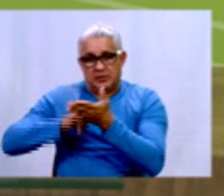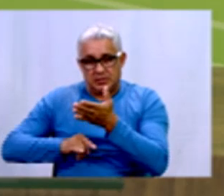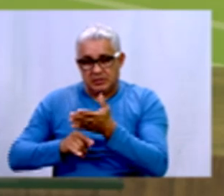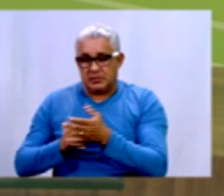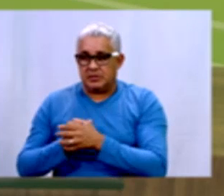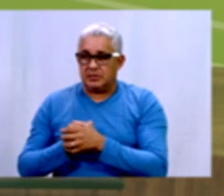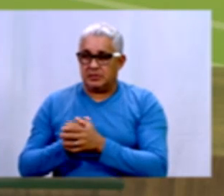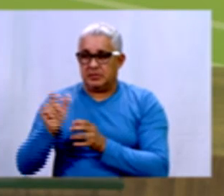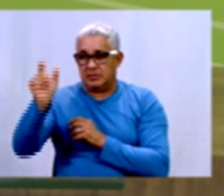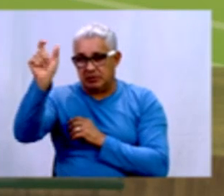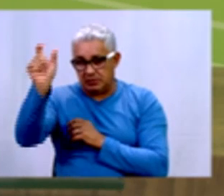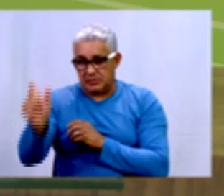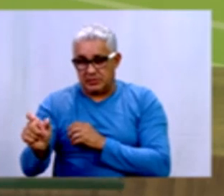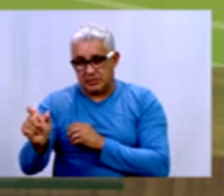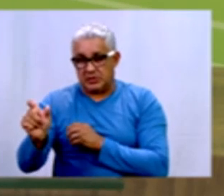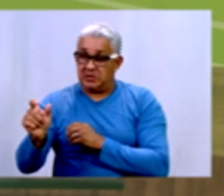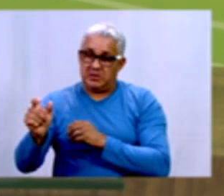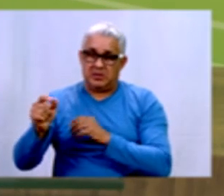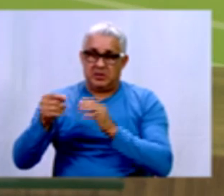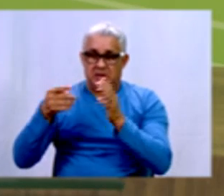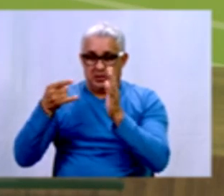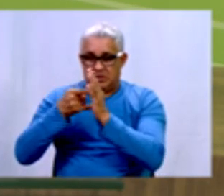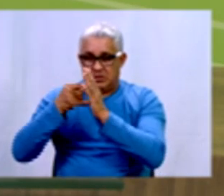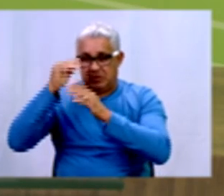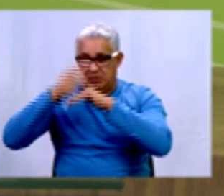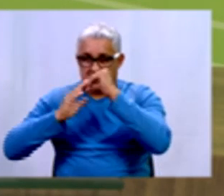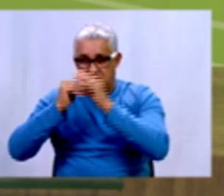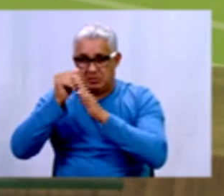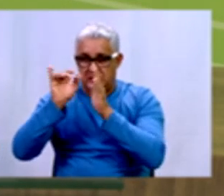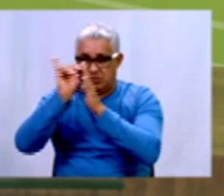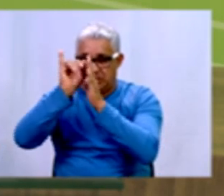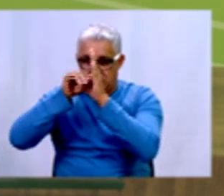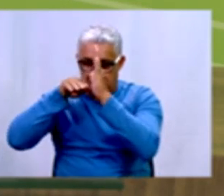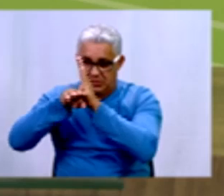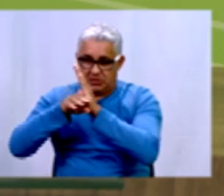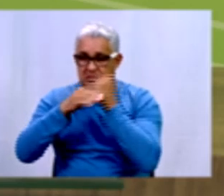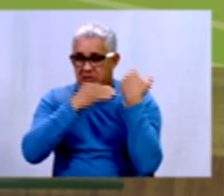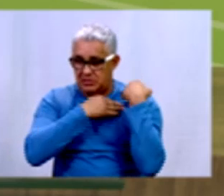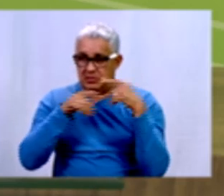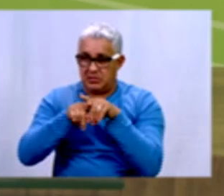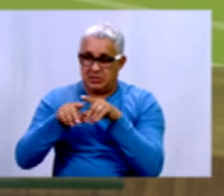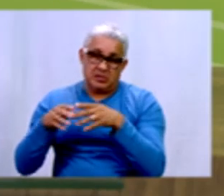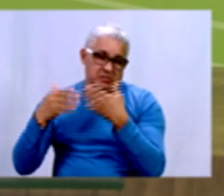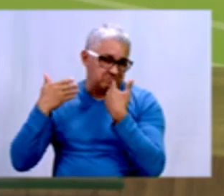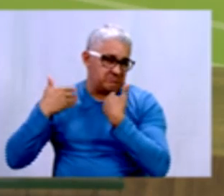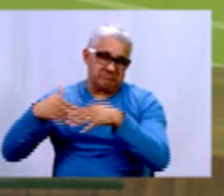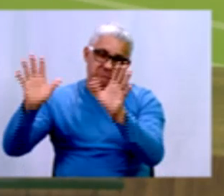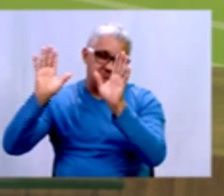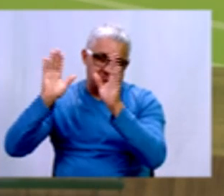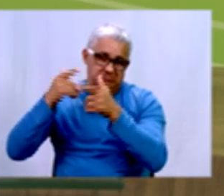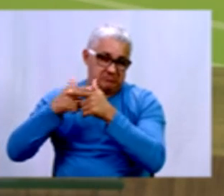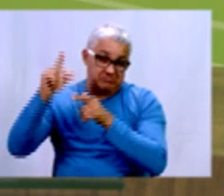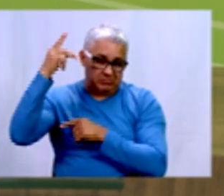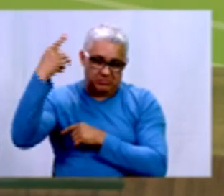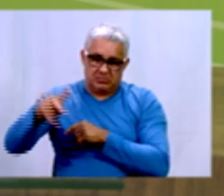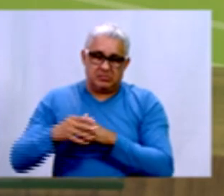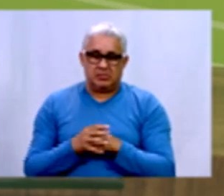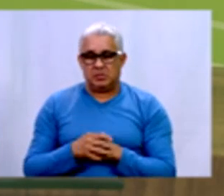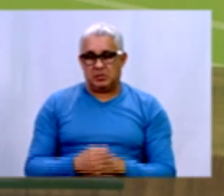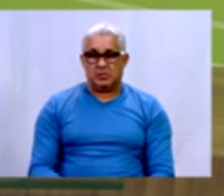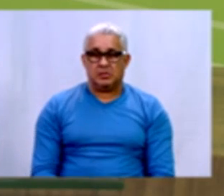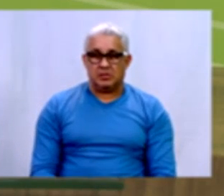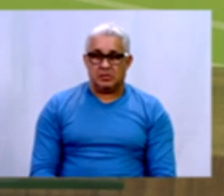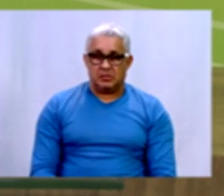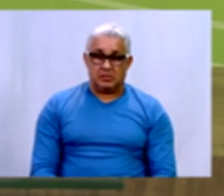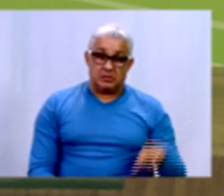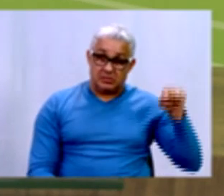para o programador, para quem vai implementar, e ele se vira. Então, já